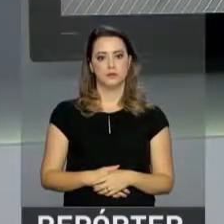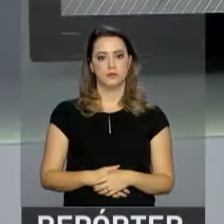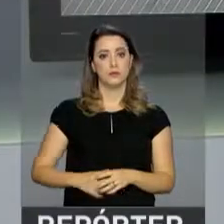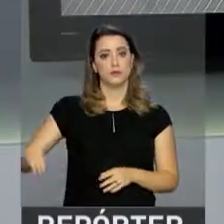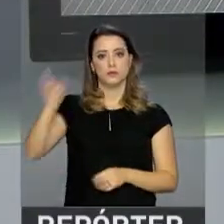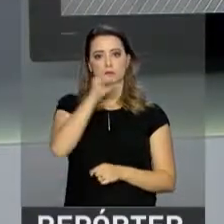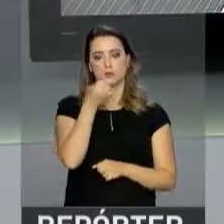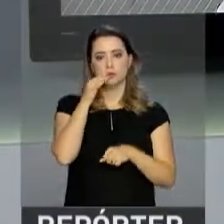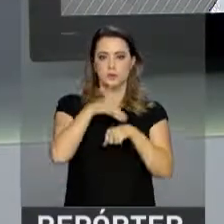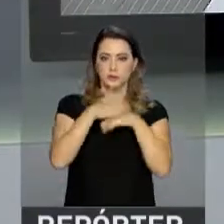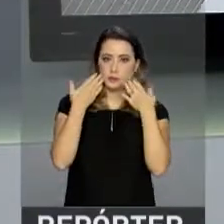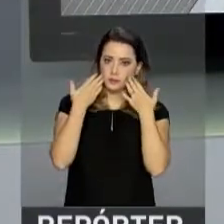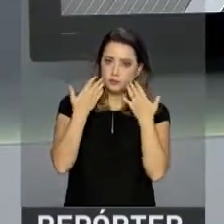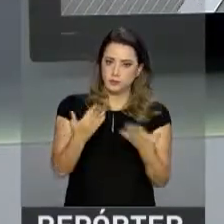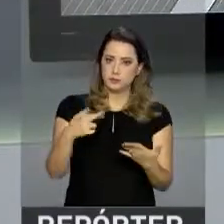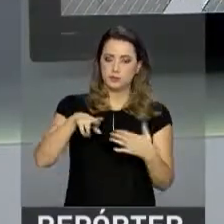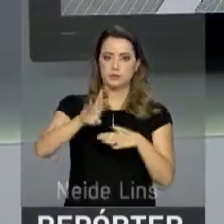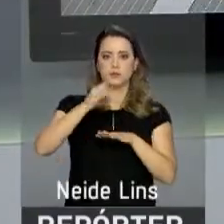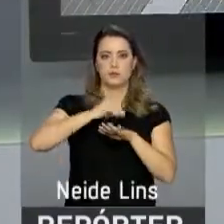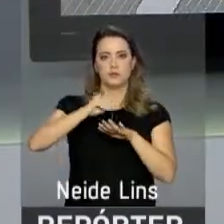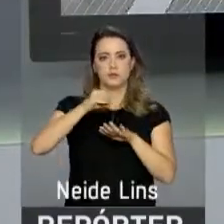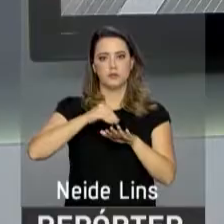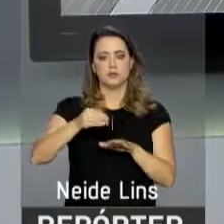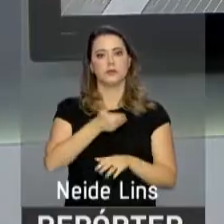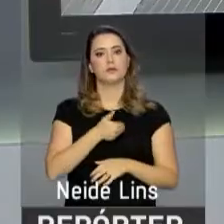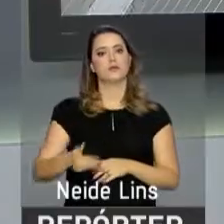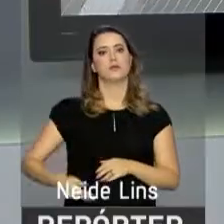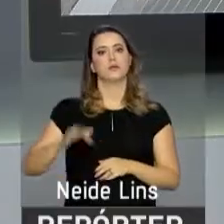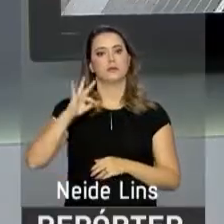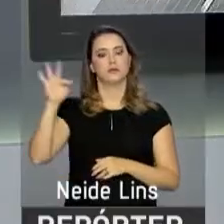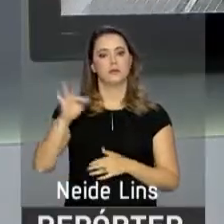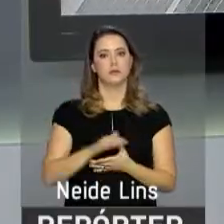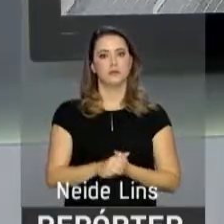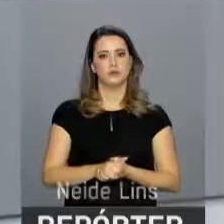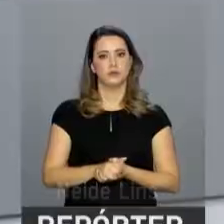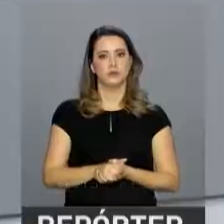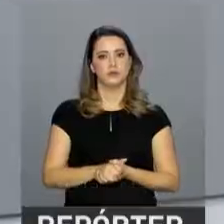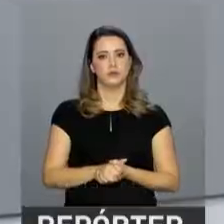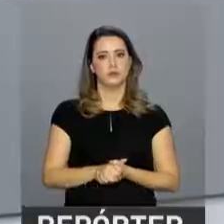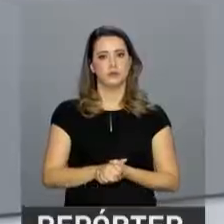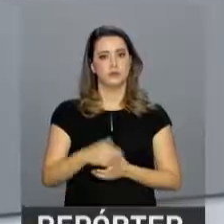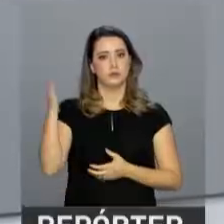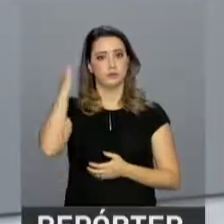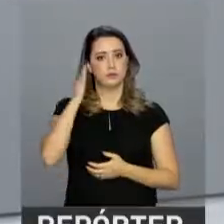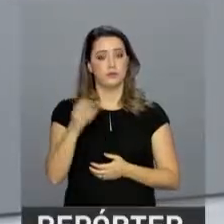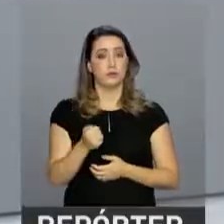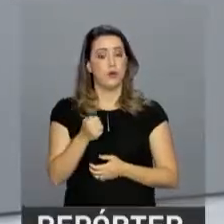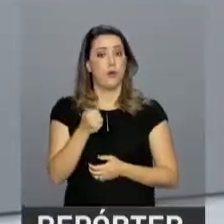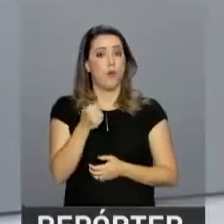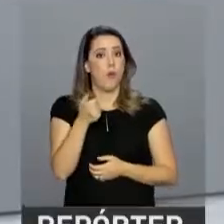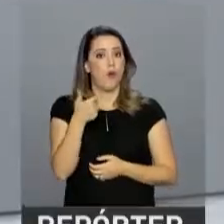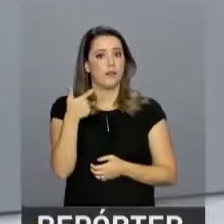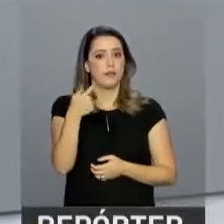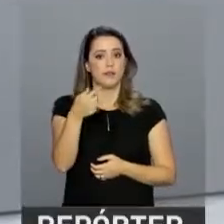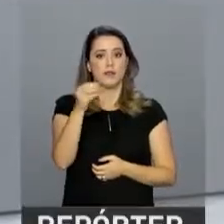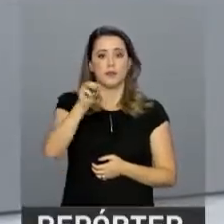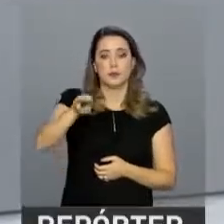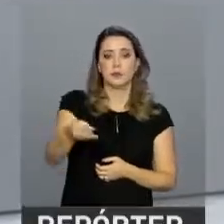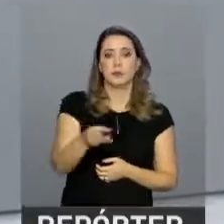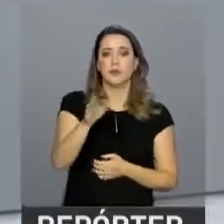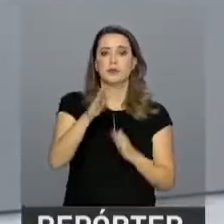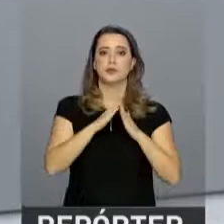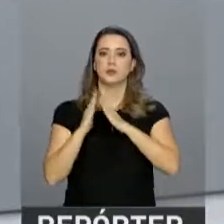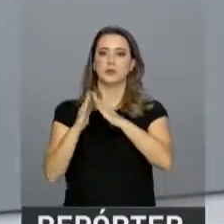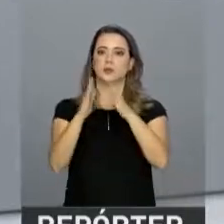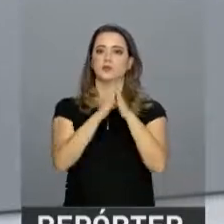Olá, boa noite. No ar, o repórter NBR com as notícias do governo federal. O Brasil tem quase 70 milhões